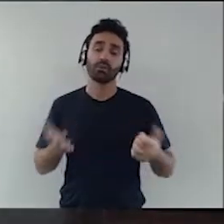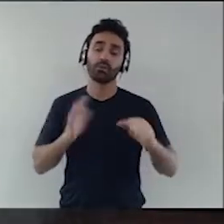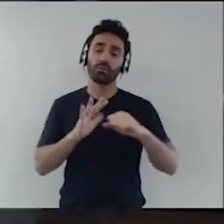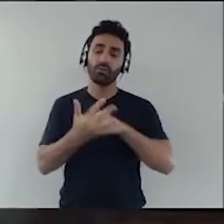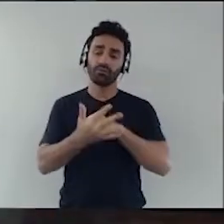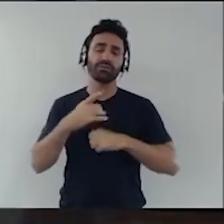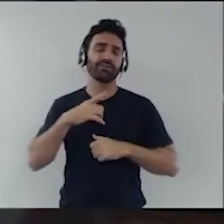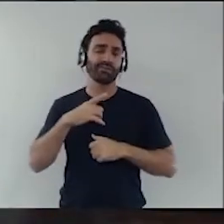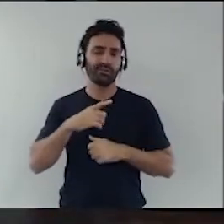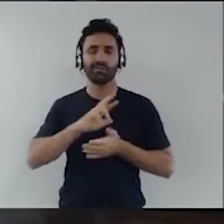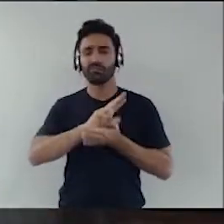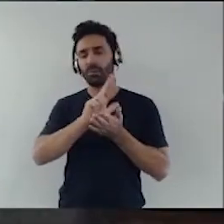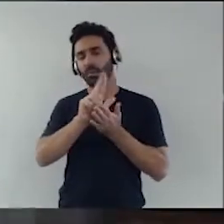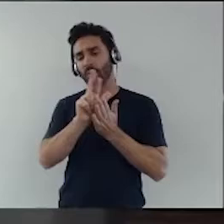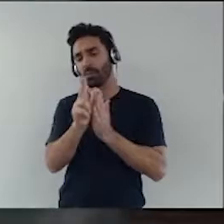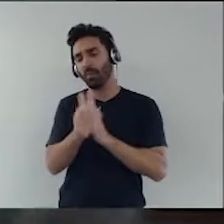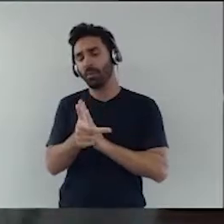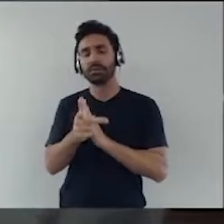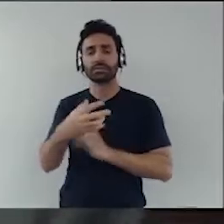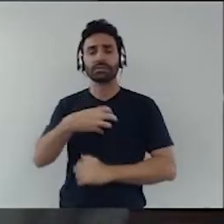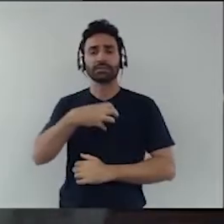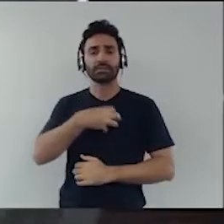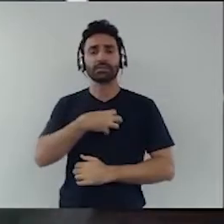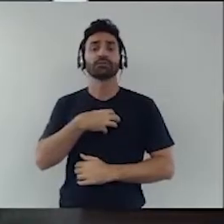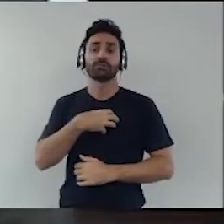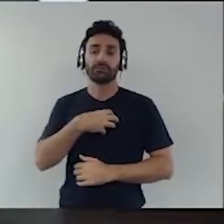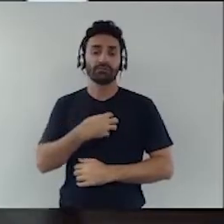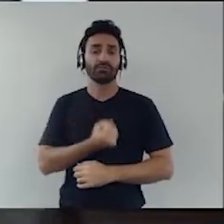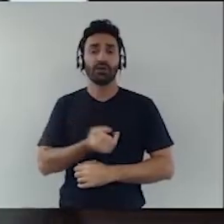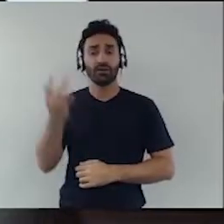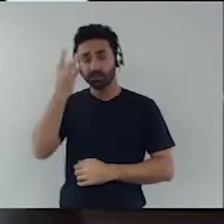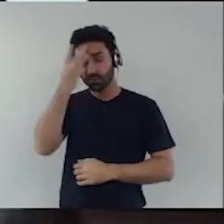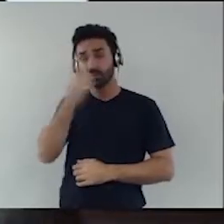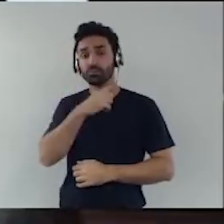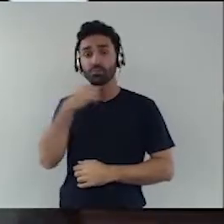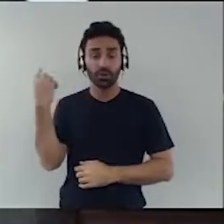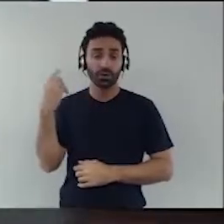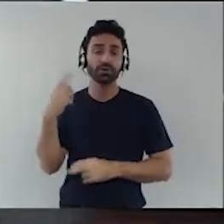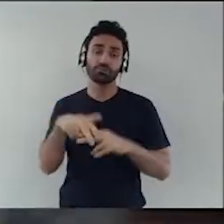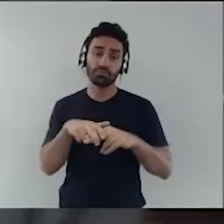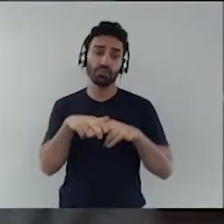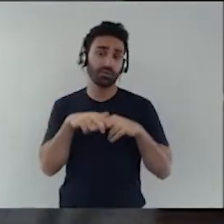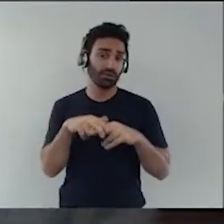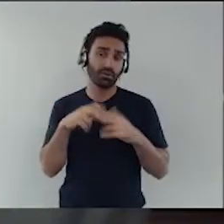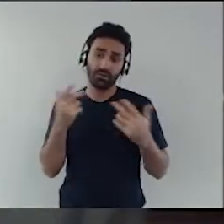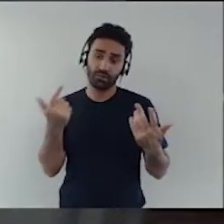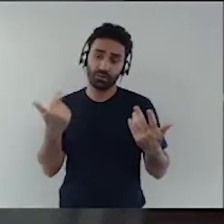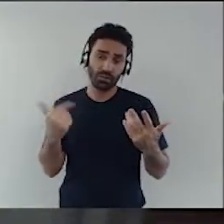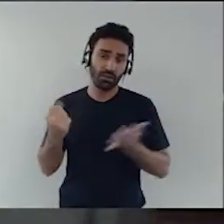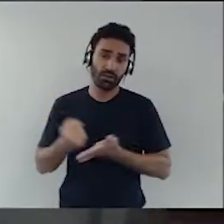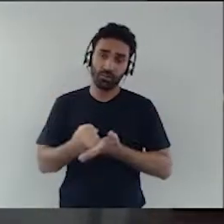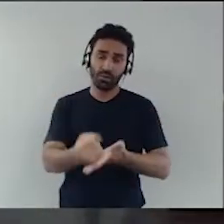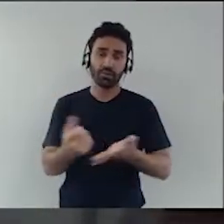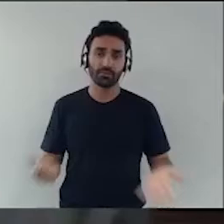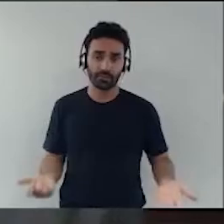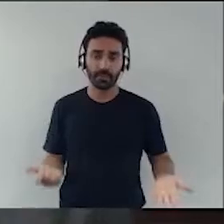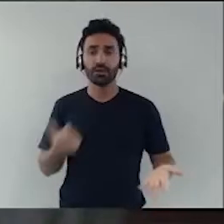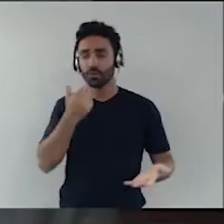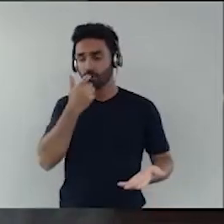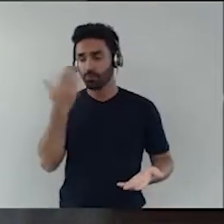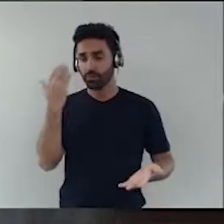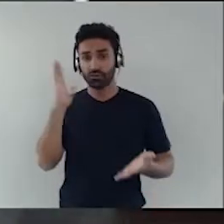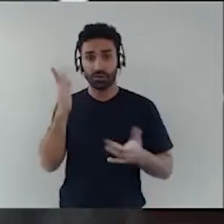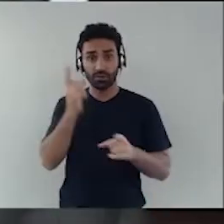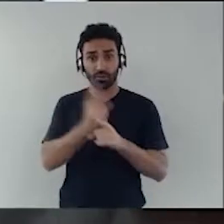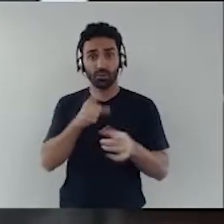vários sintomas, inclusive óbitos relacionados diretamente. Um dos detalhes que foi apurado agora recentemente